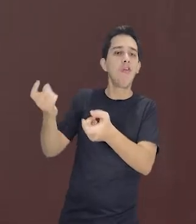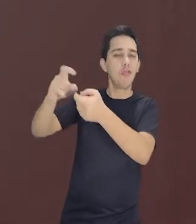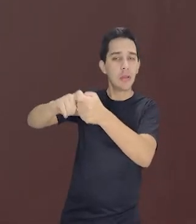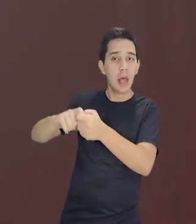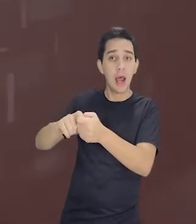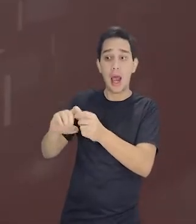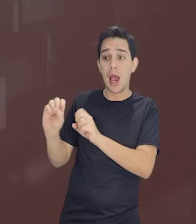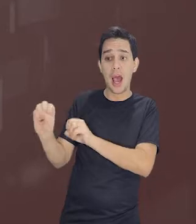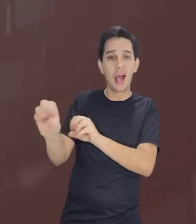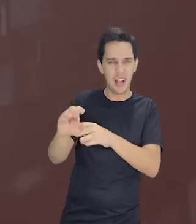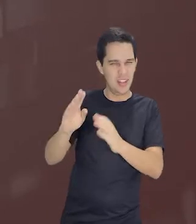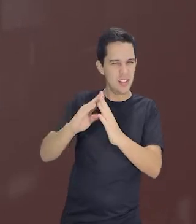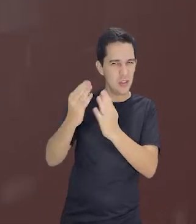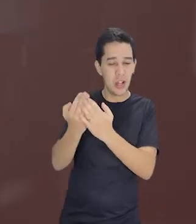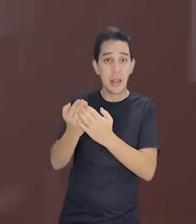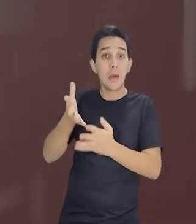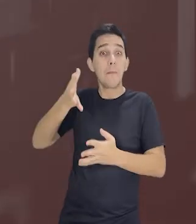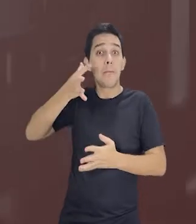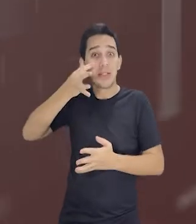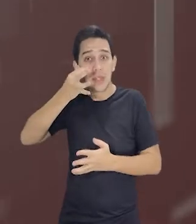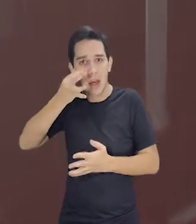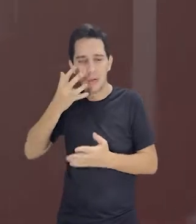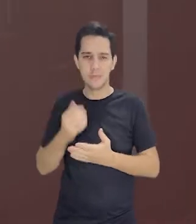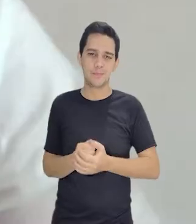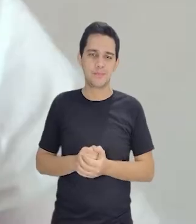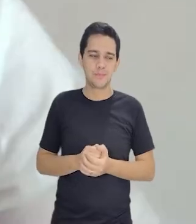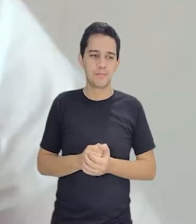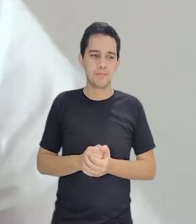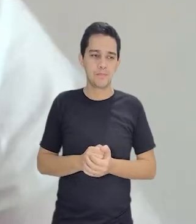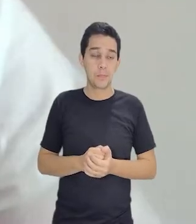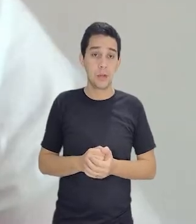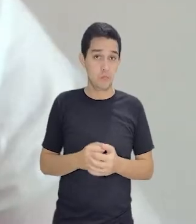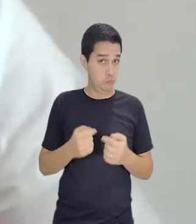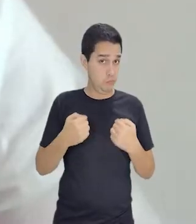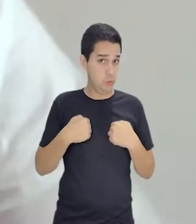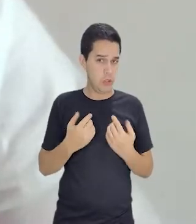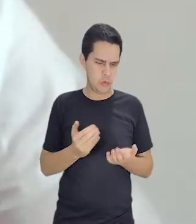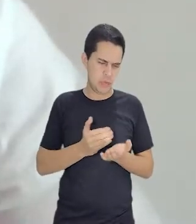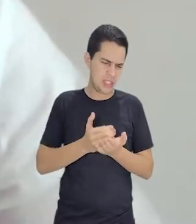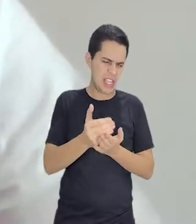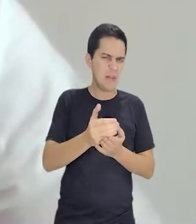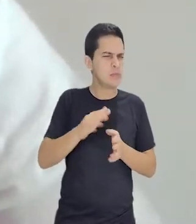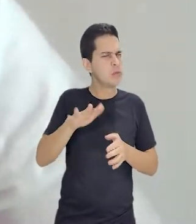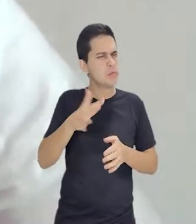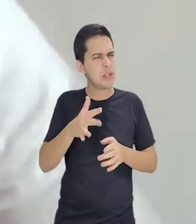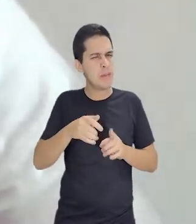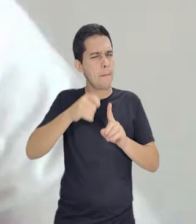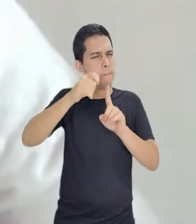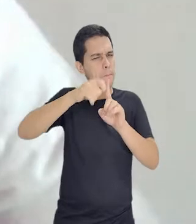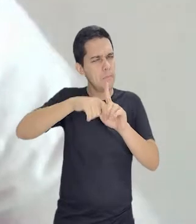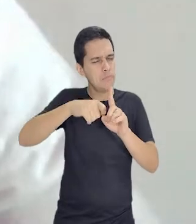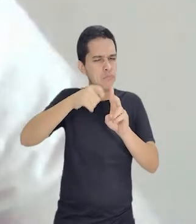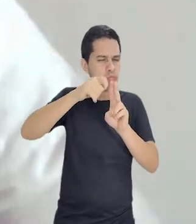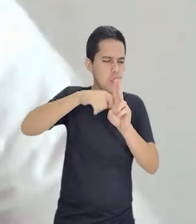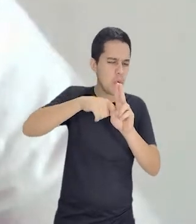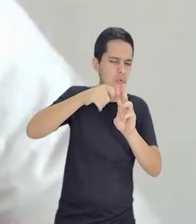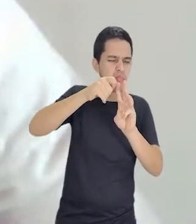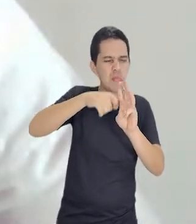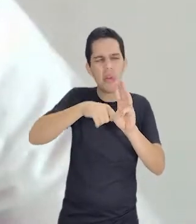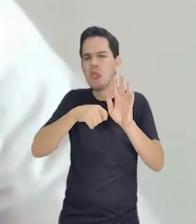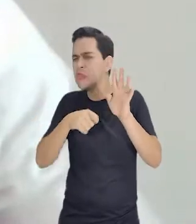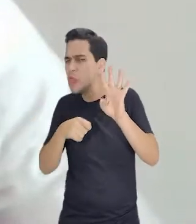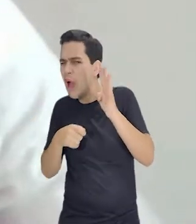Então, nós começamos, já tem uns 3, 4 meses, essas tratativas, inclusive com a secretária